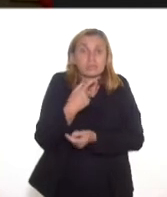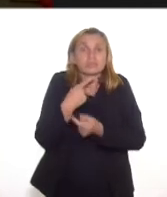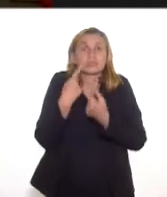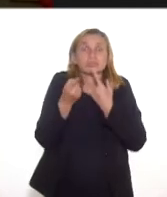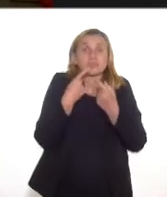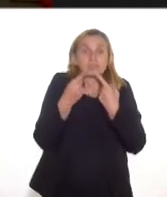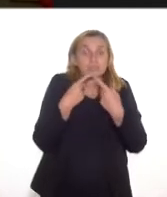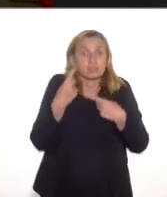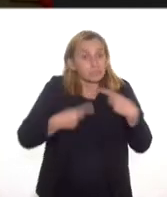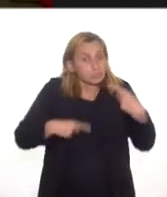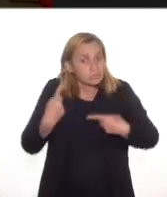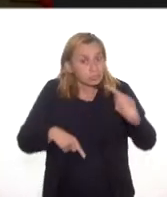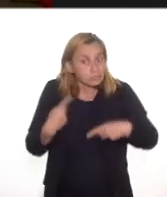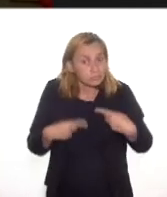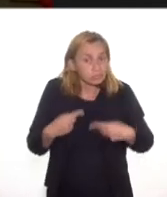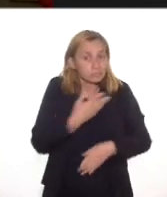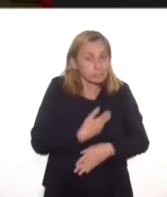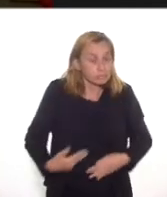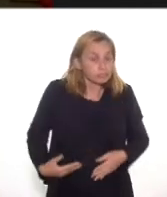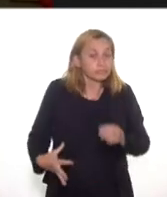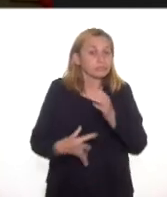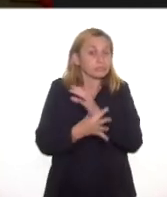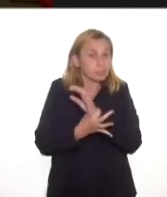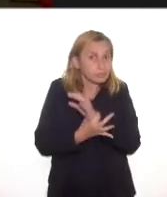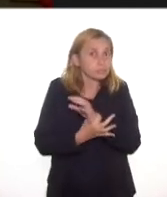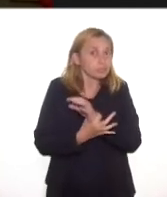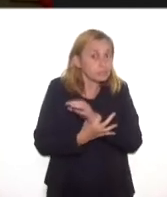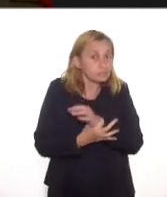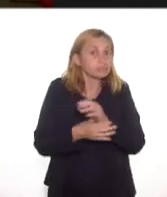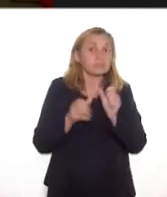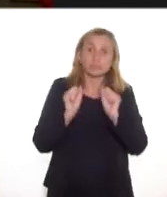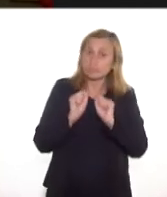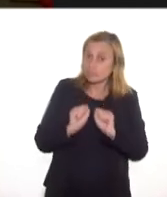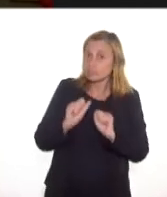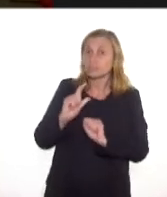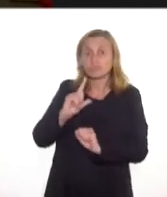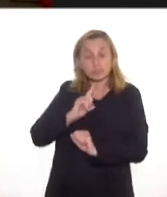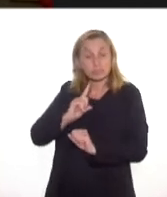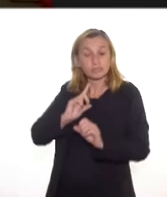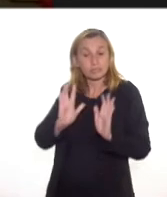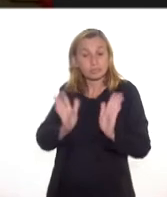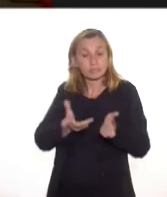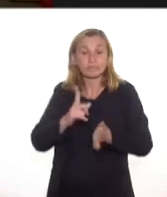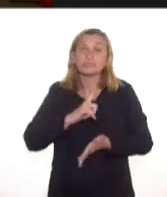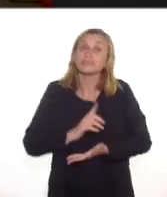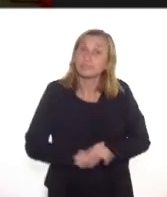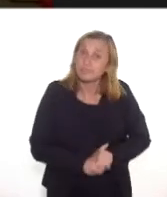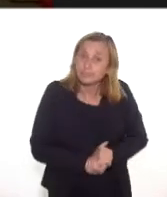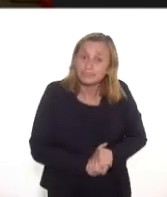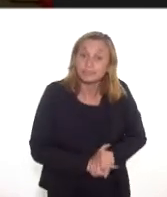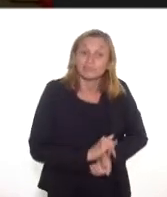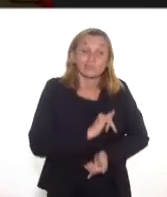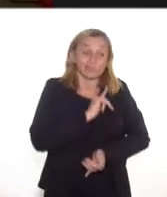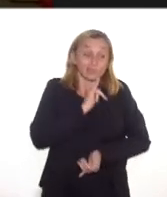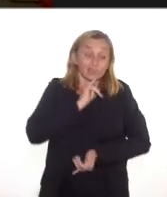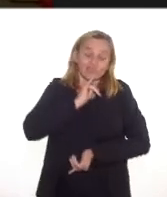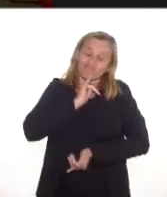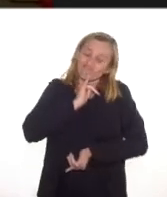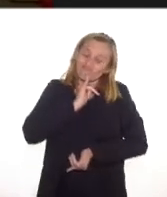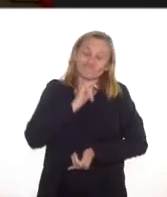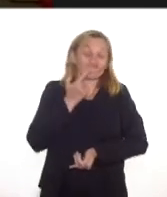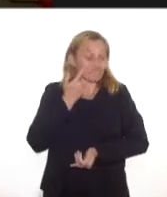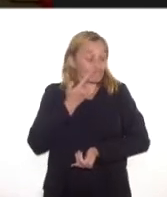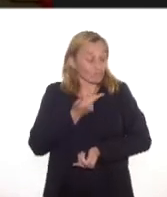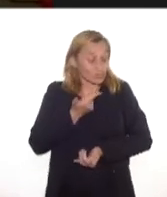a política pública de segurança que podemos ter e a que temos hoje. Infelizmente, a gente tem